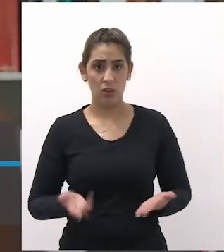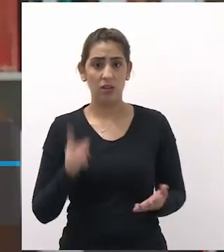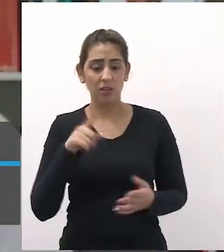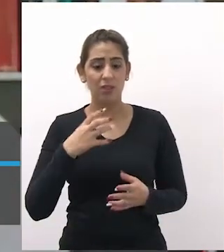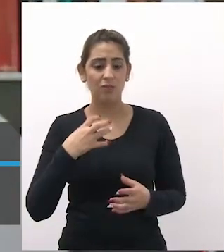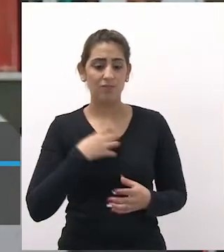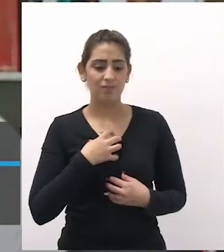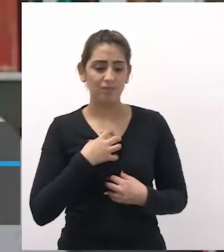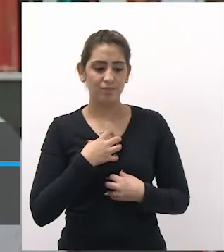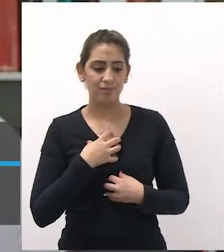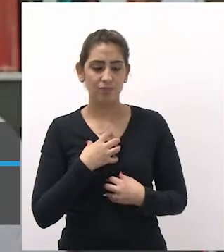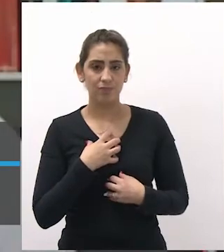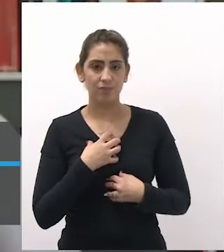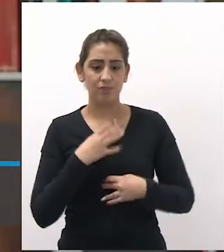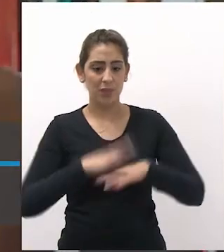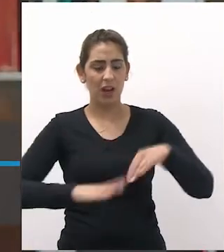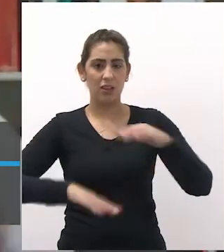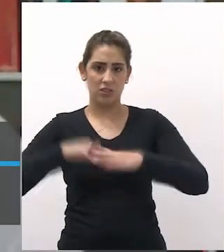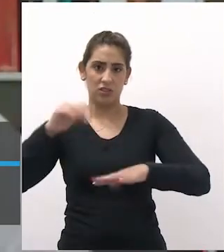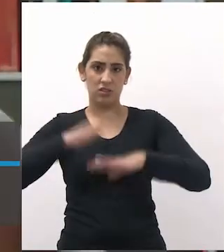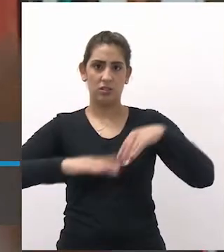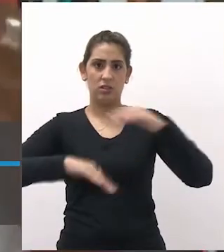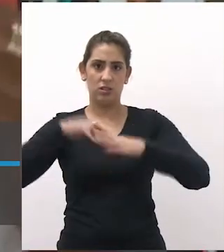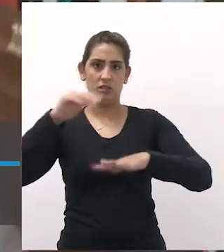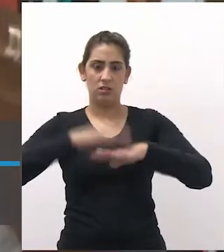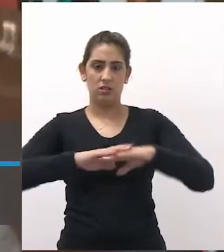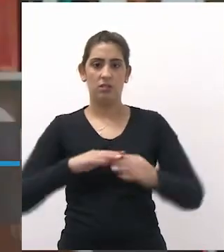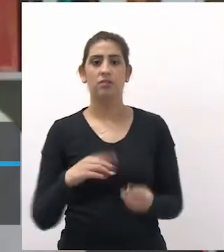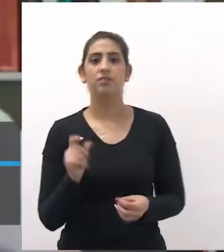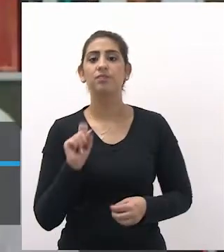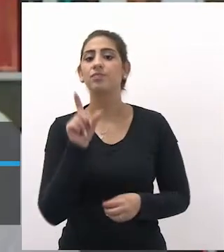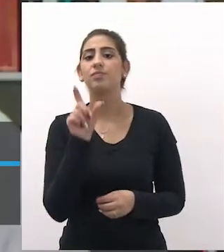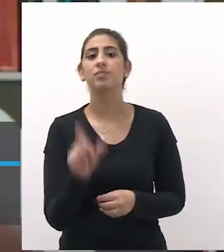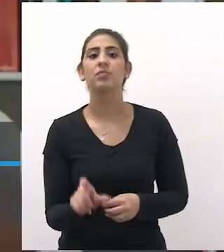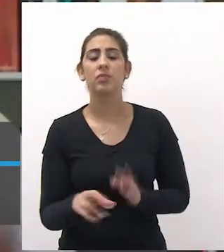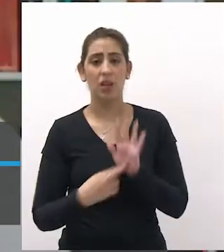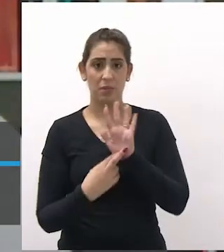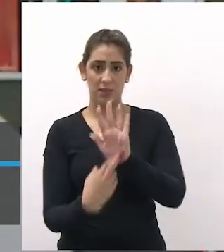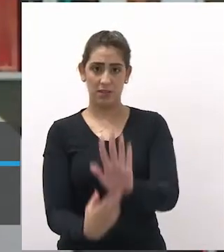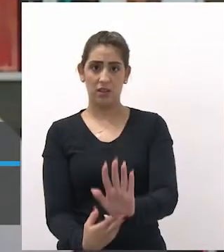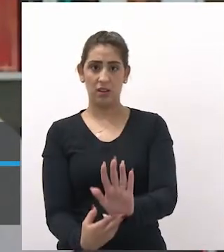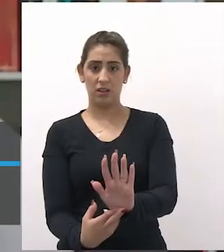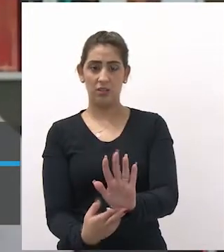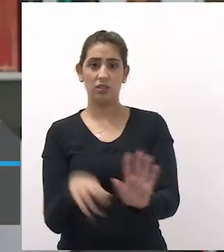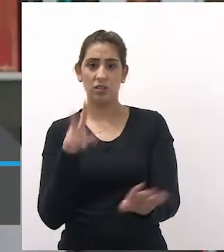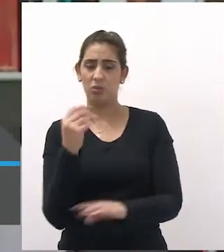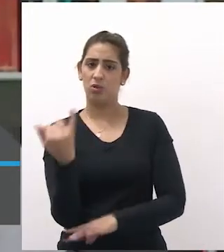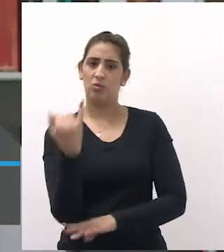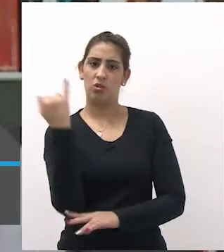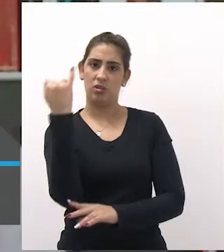simbologia prática, tá? De que a representatividade é extremamente importante.